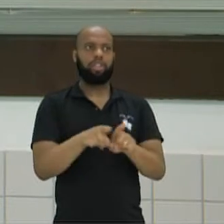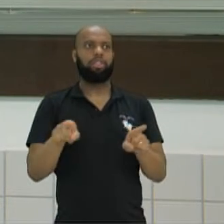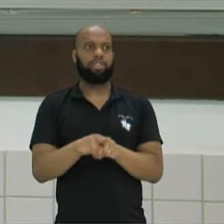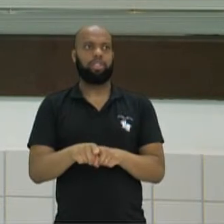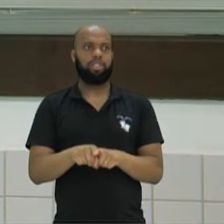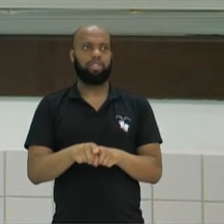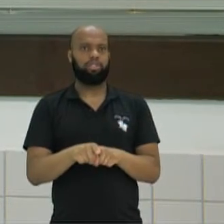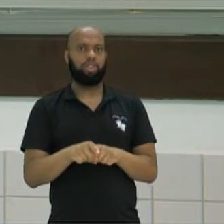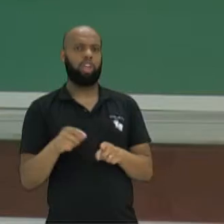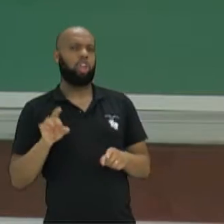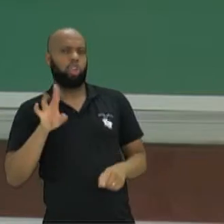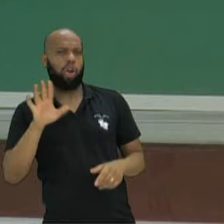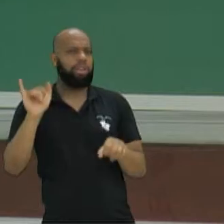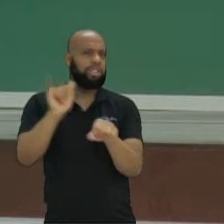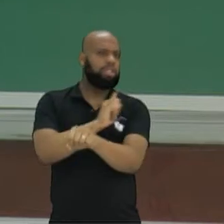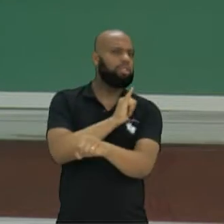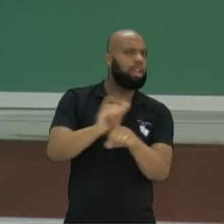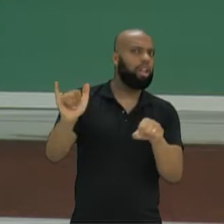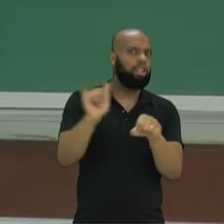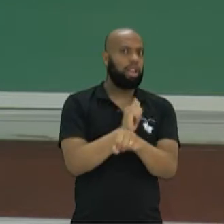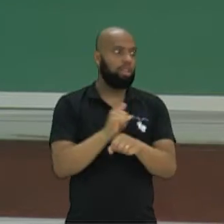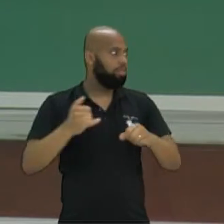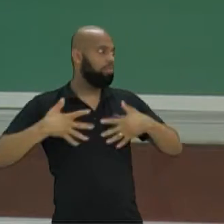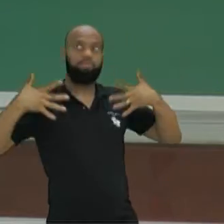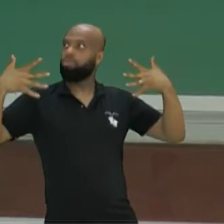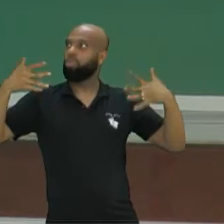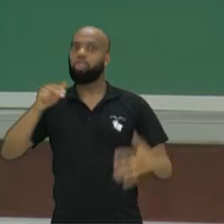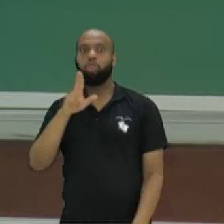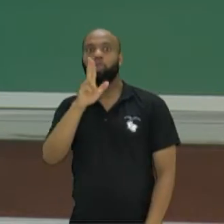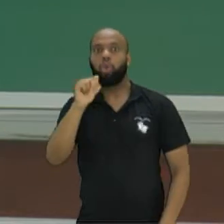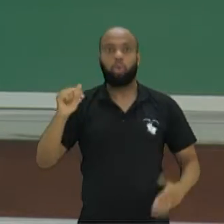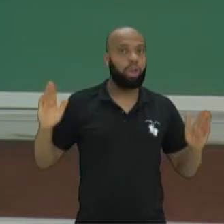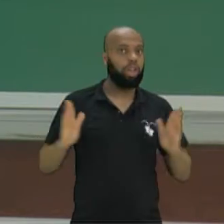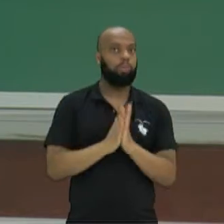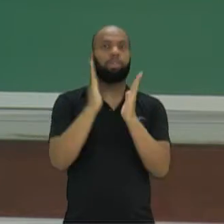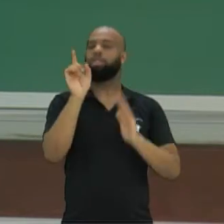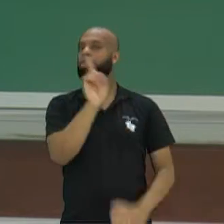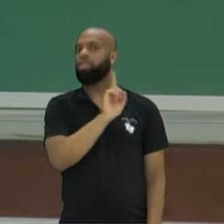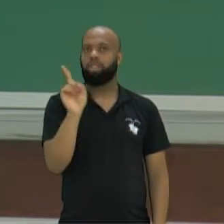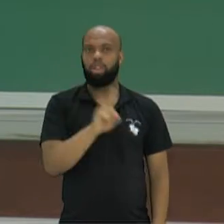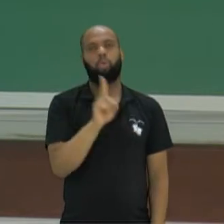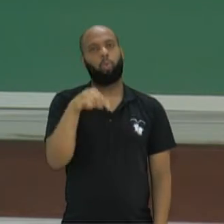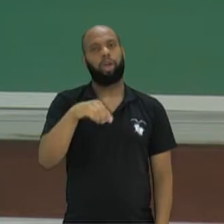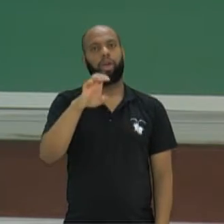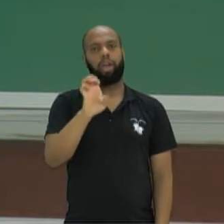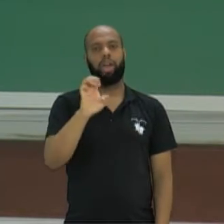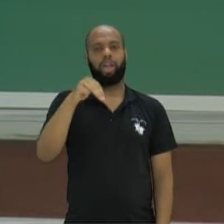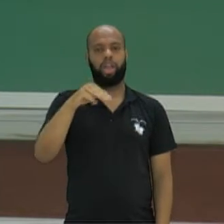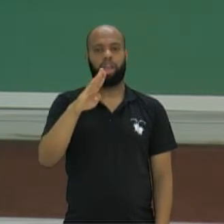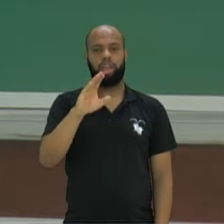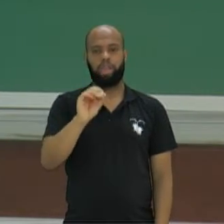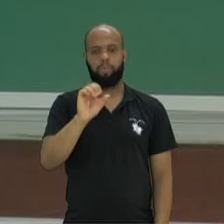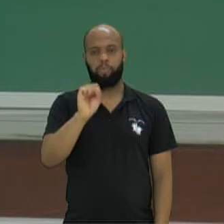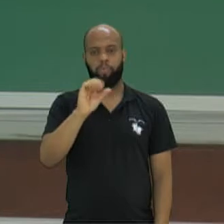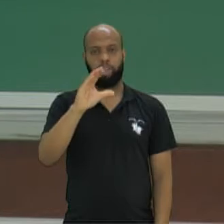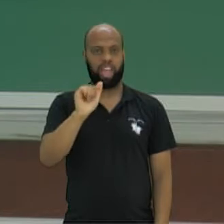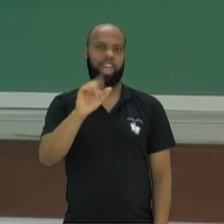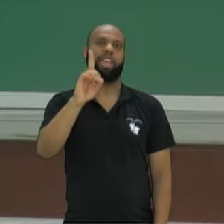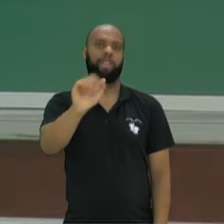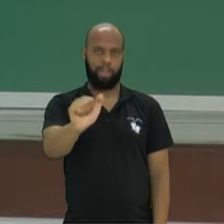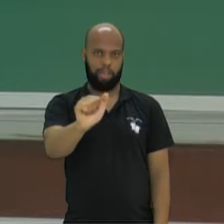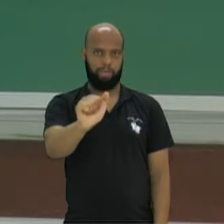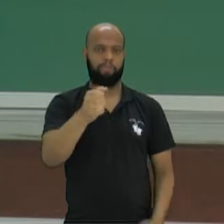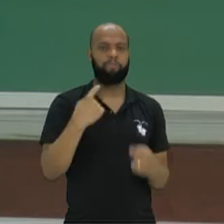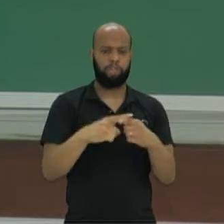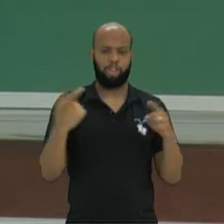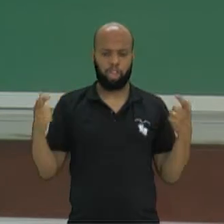um efetivo, sempre de surpresa e nunca totalmente. Você ataca um pequeno grupo. Ah, ouvi falar que um contingente, uma pequena